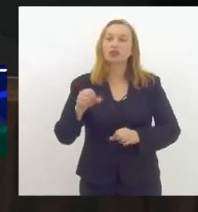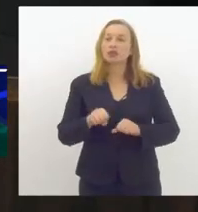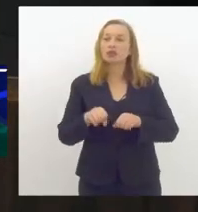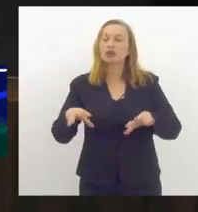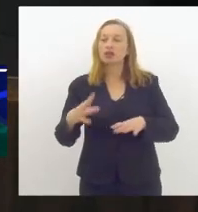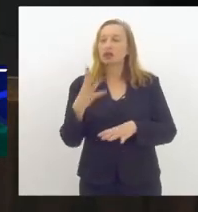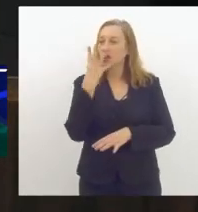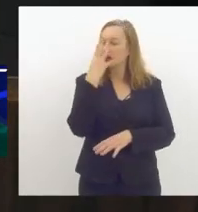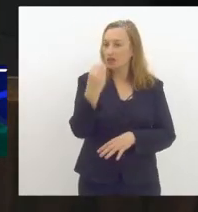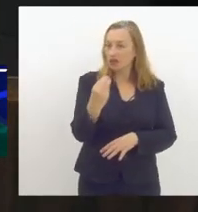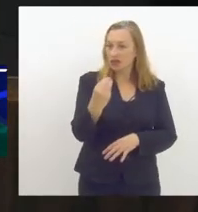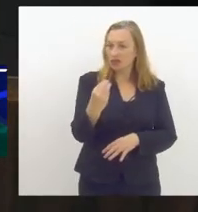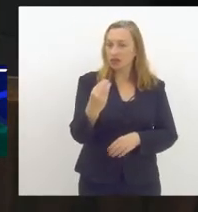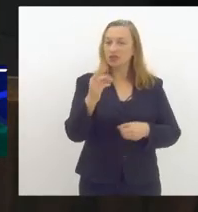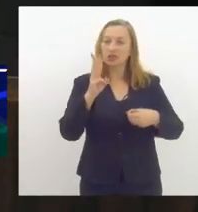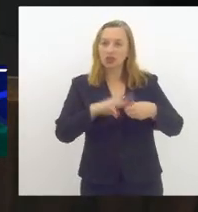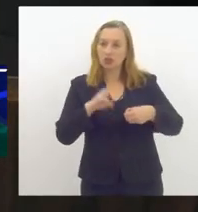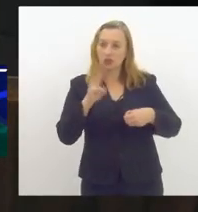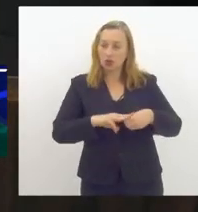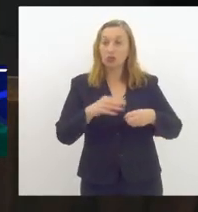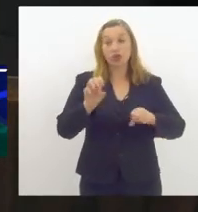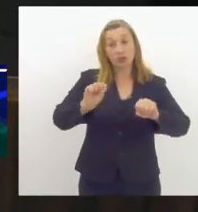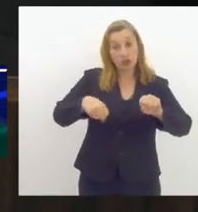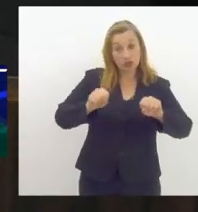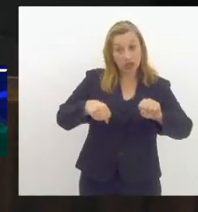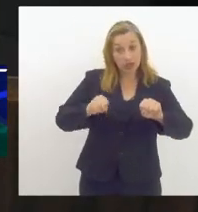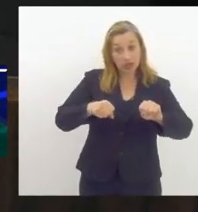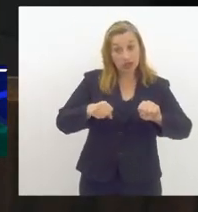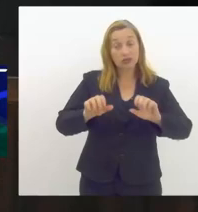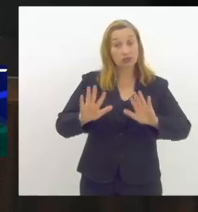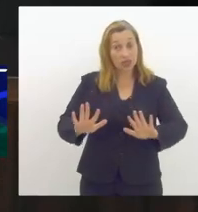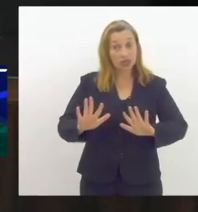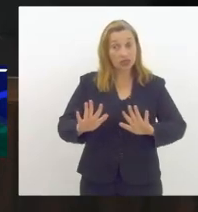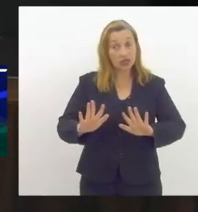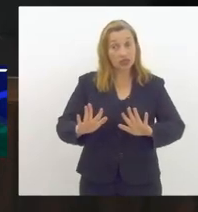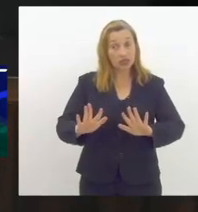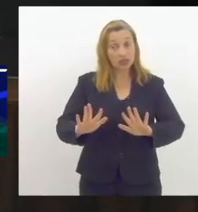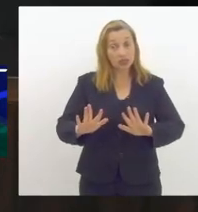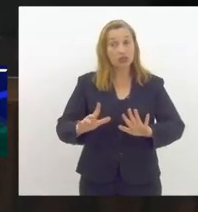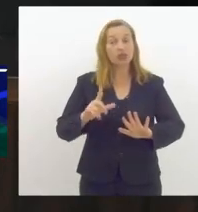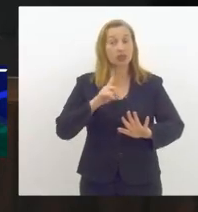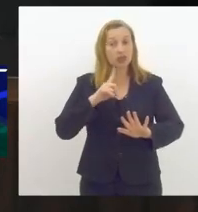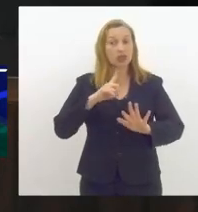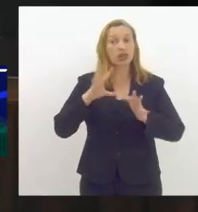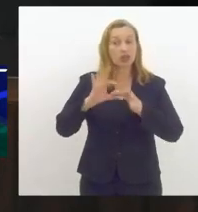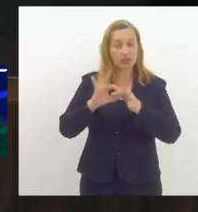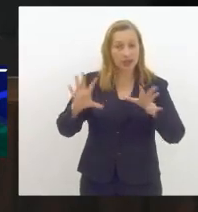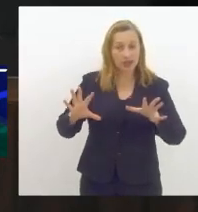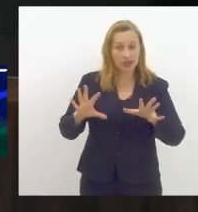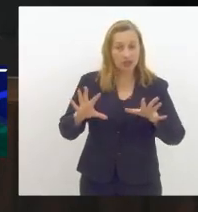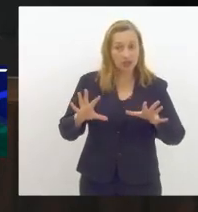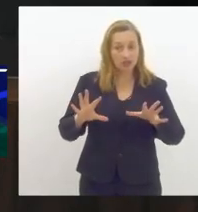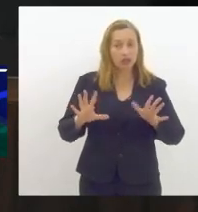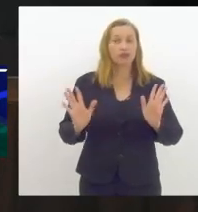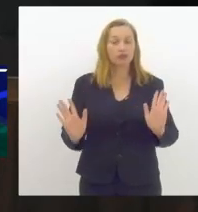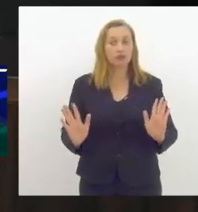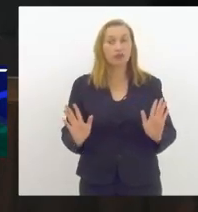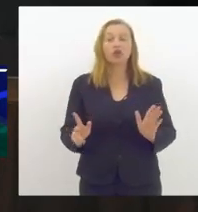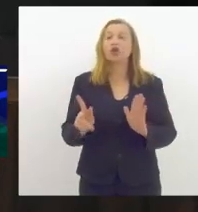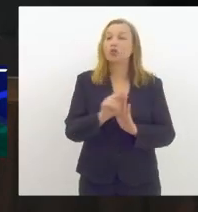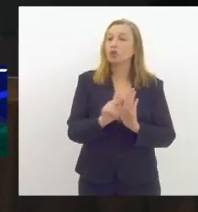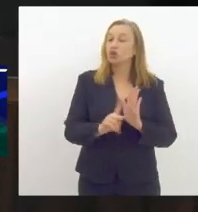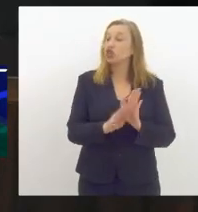Kombis Vans e moto-táxis que tenham a autorização autonomia tão